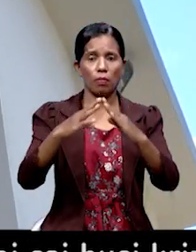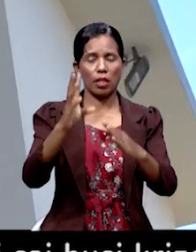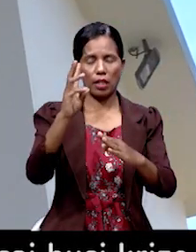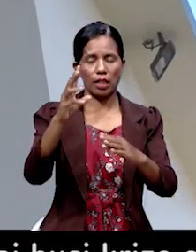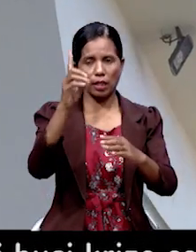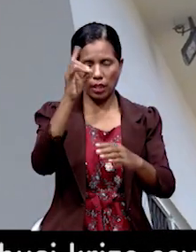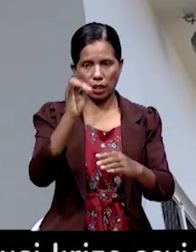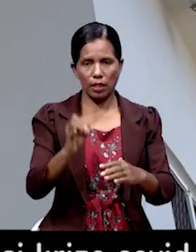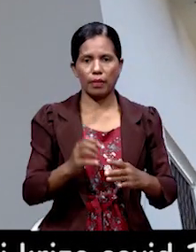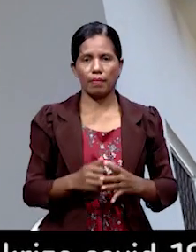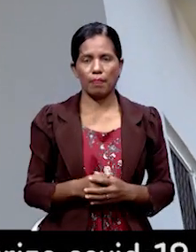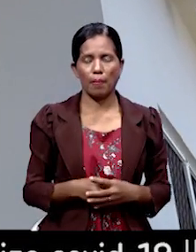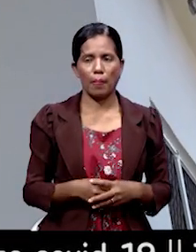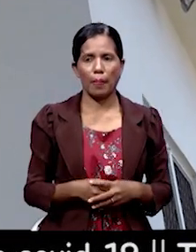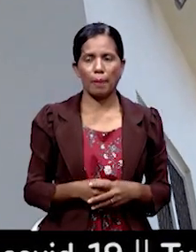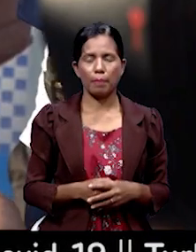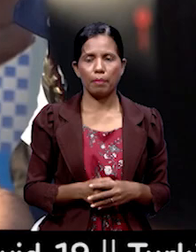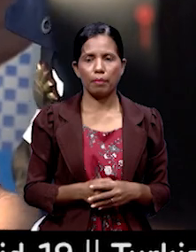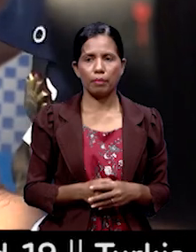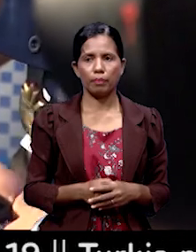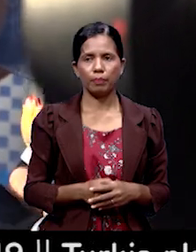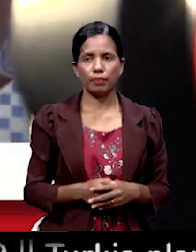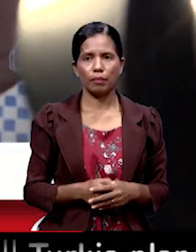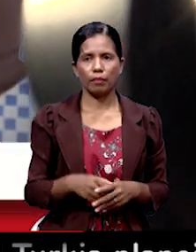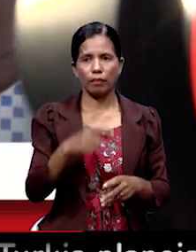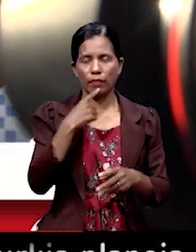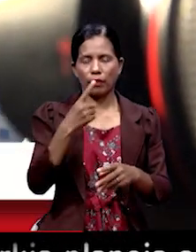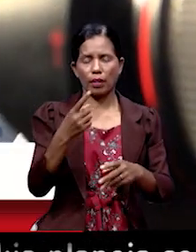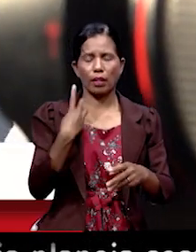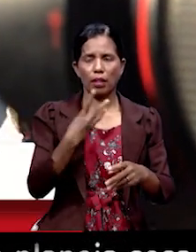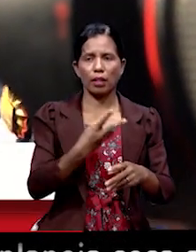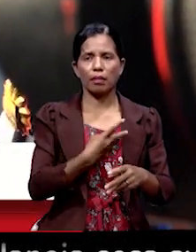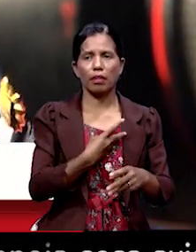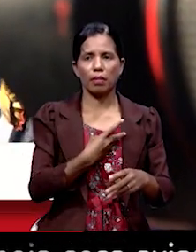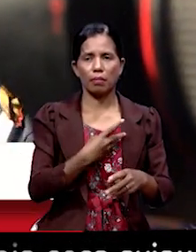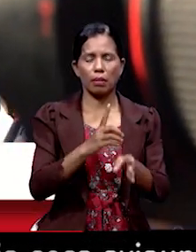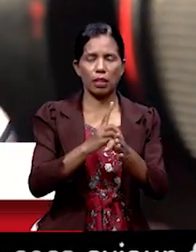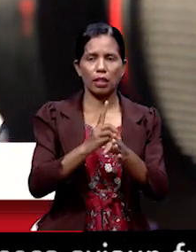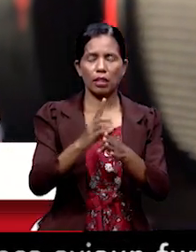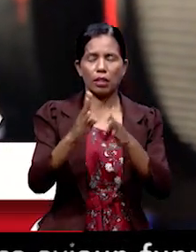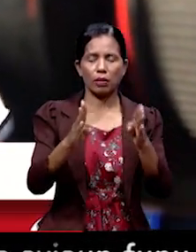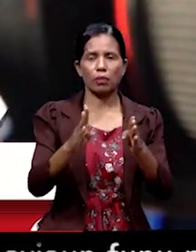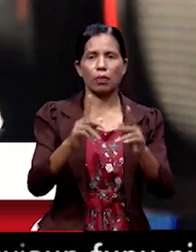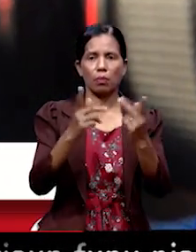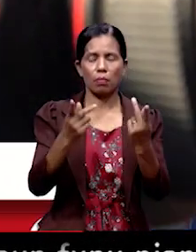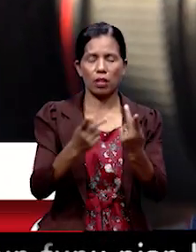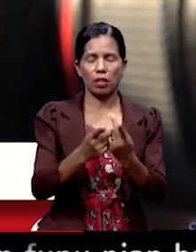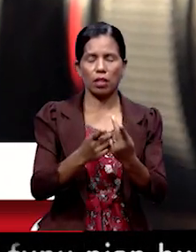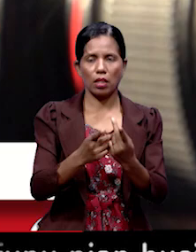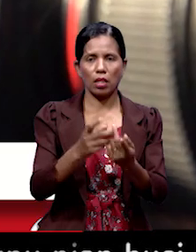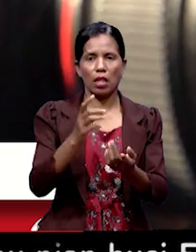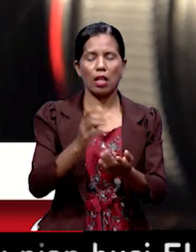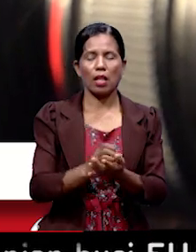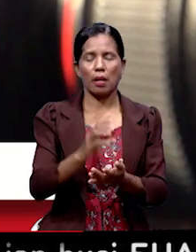Itu diantik dari sana, begitu oportunitas, Amne Presisau, Pak Direktur Rudal, Esforço Tomak, Pak